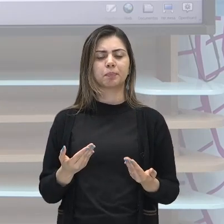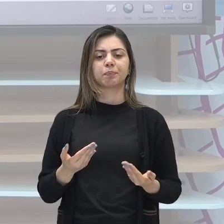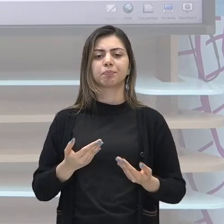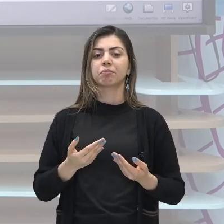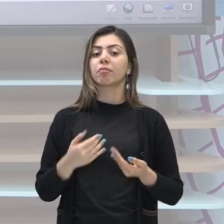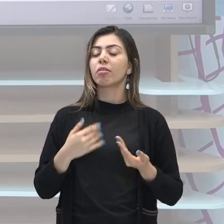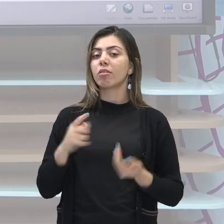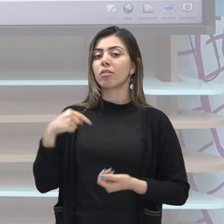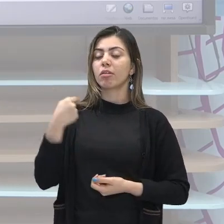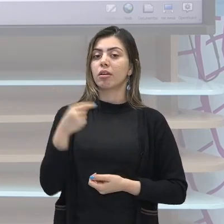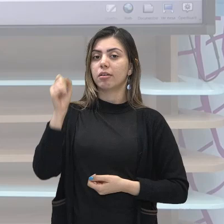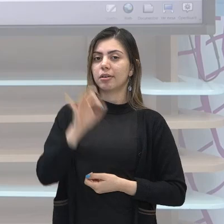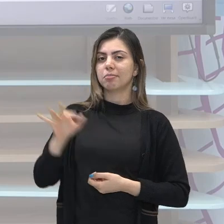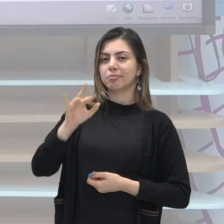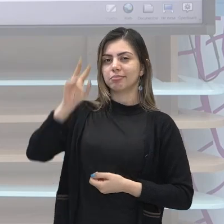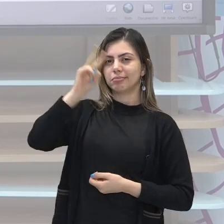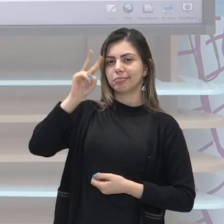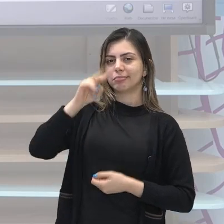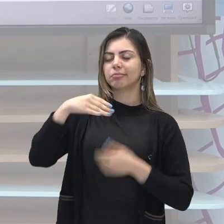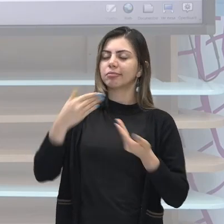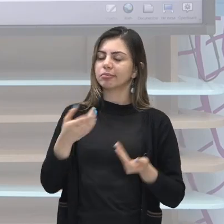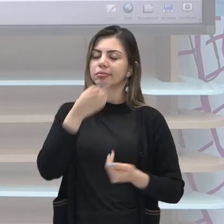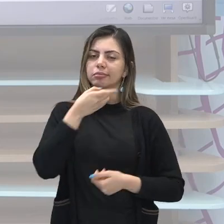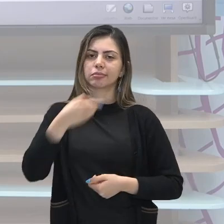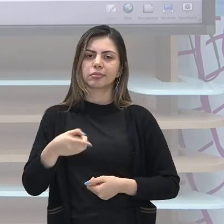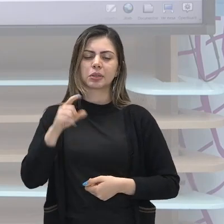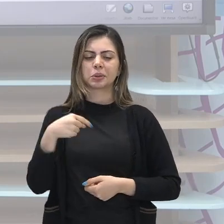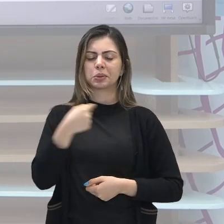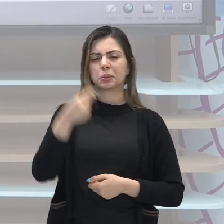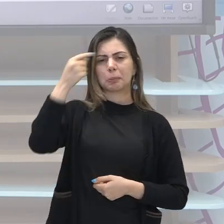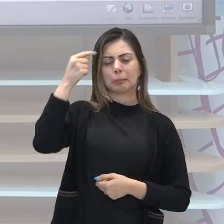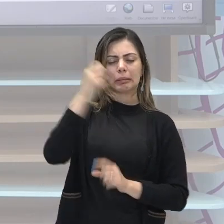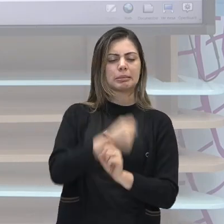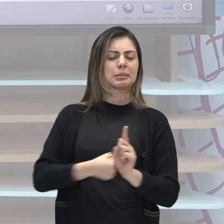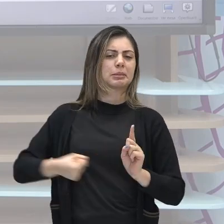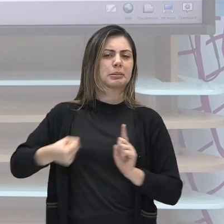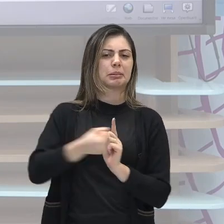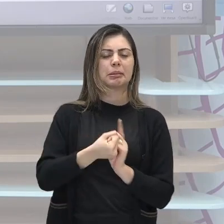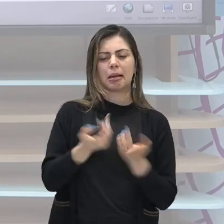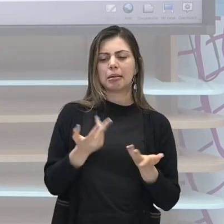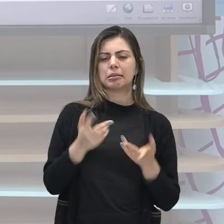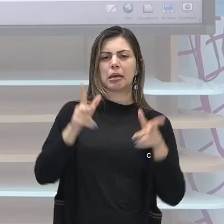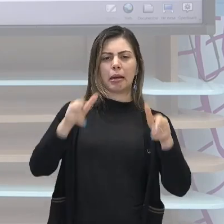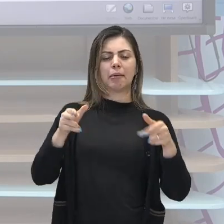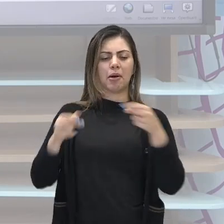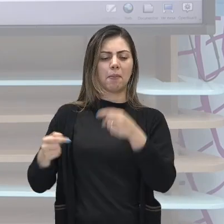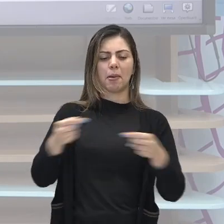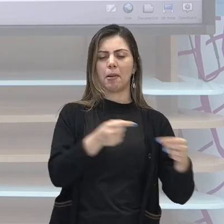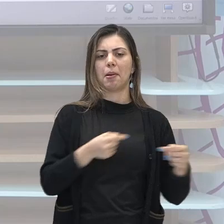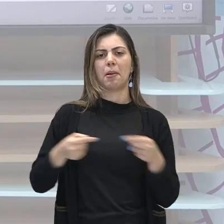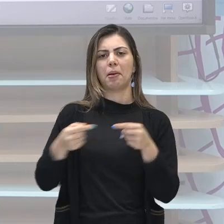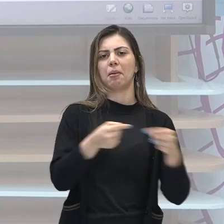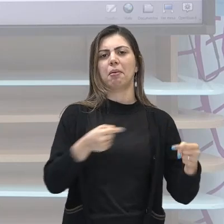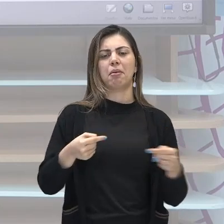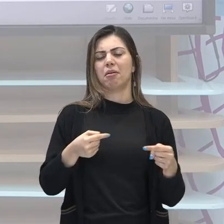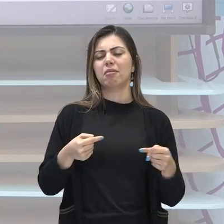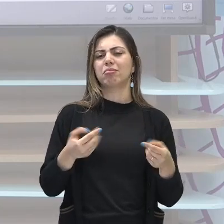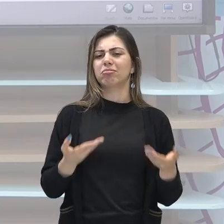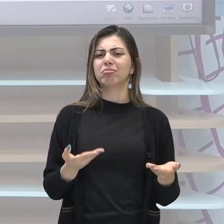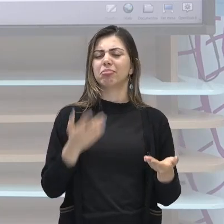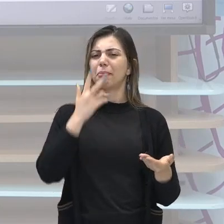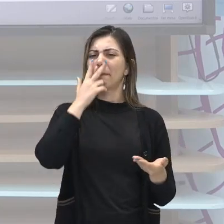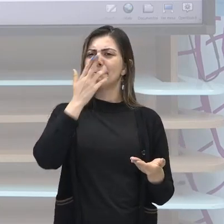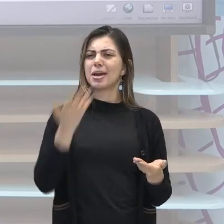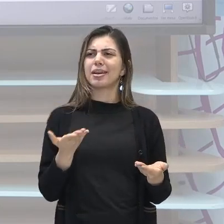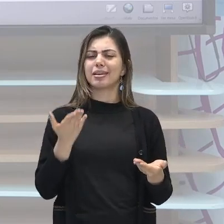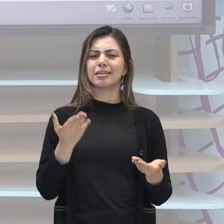essa imagem e essa ideologia de que a sociedade é um campo de batalha, é um choque, é como se